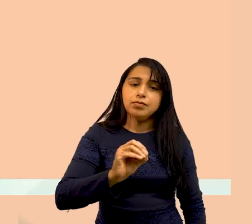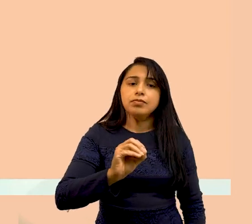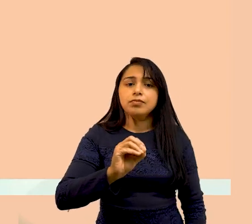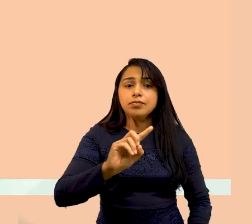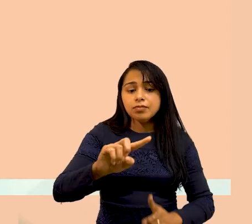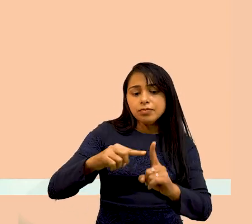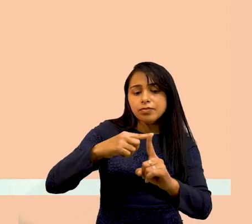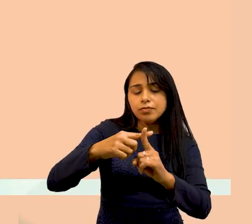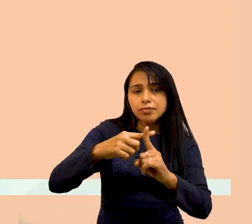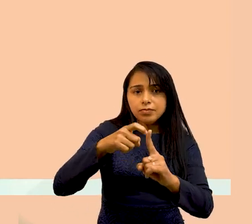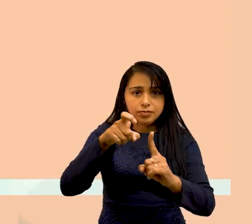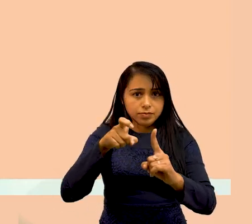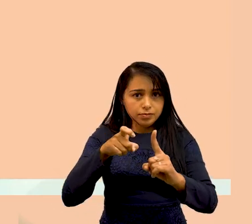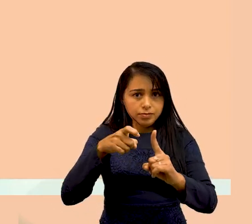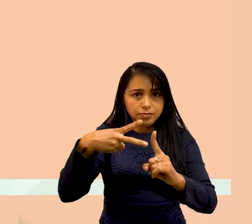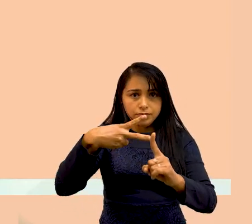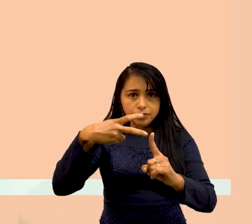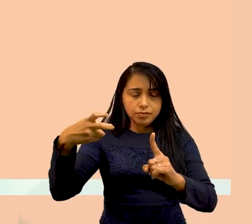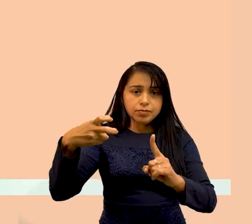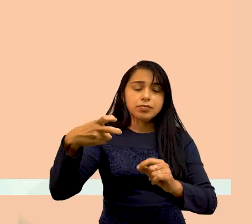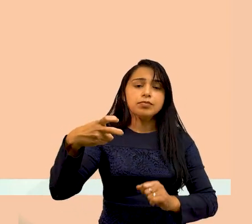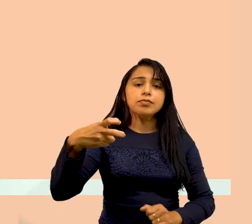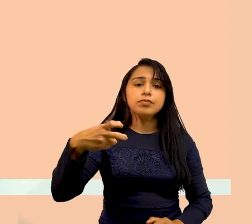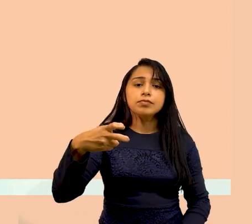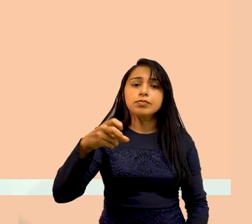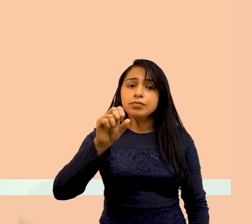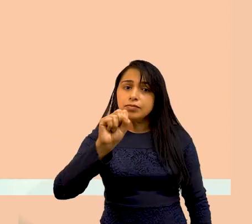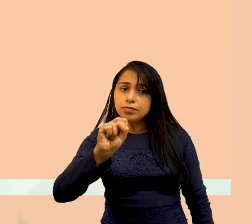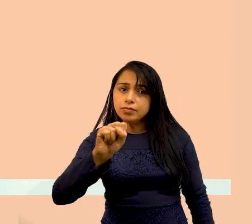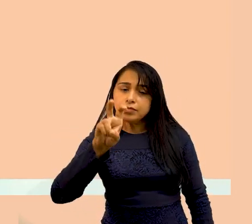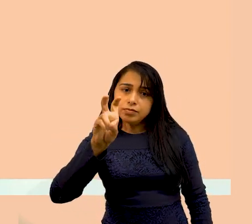750 mais x, que é igual a